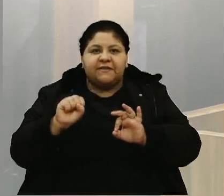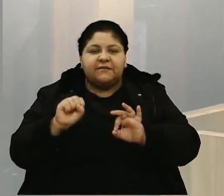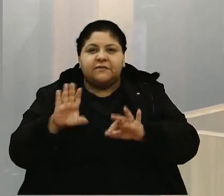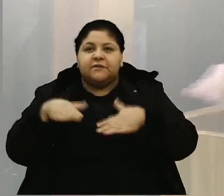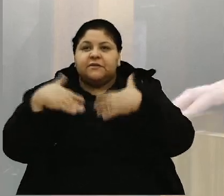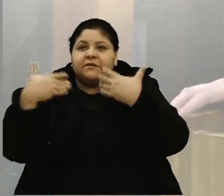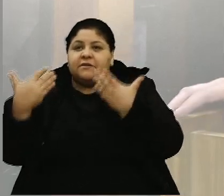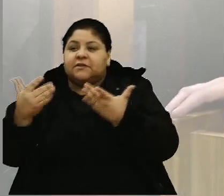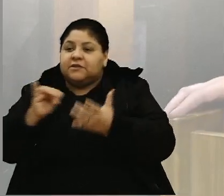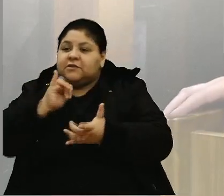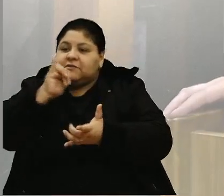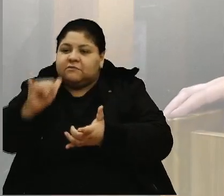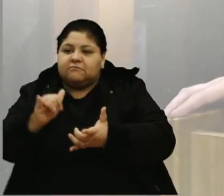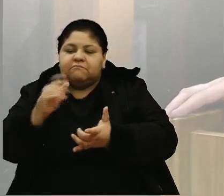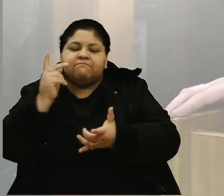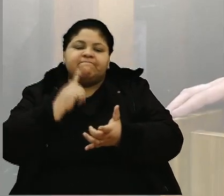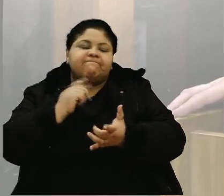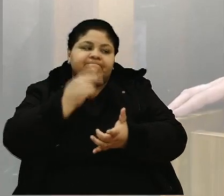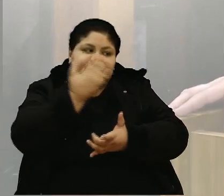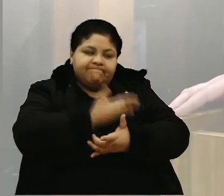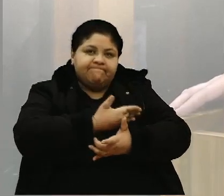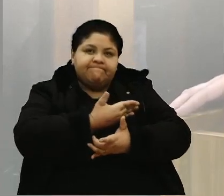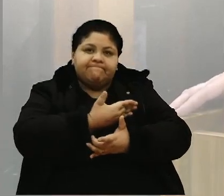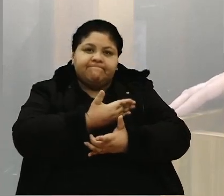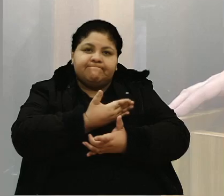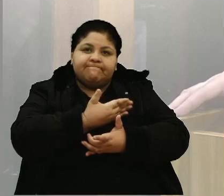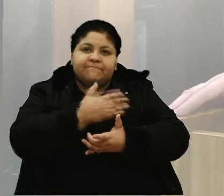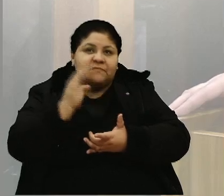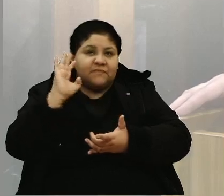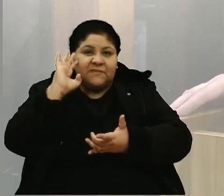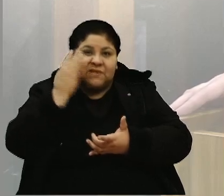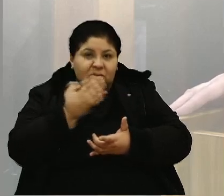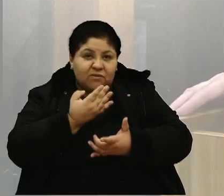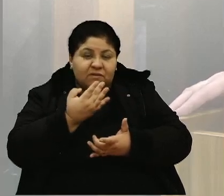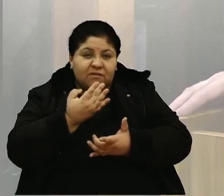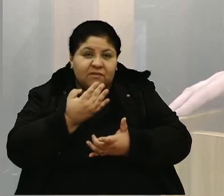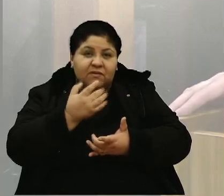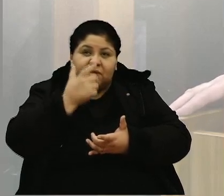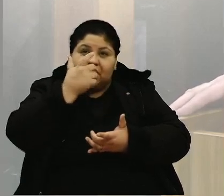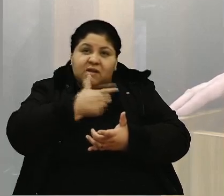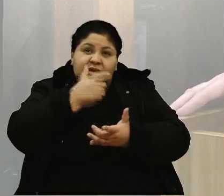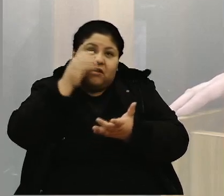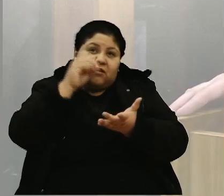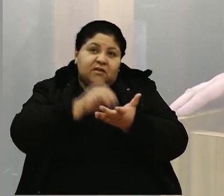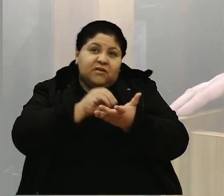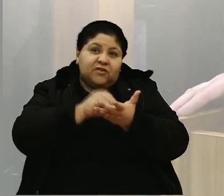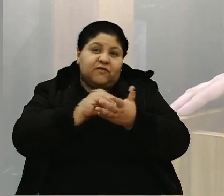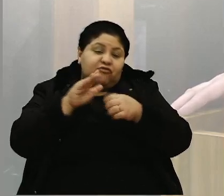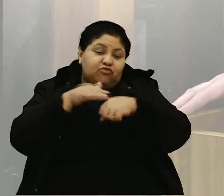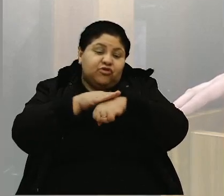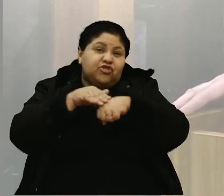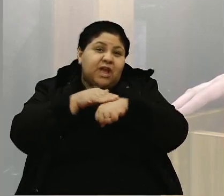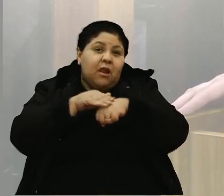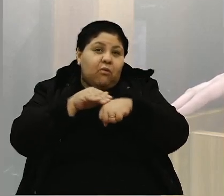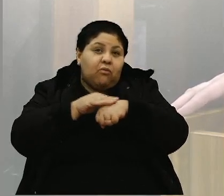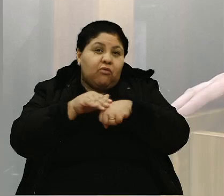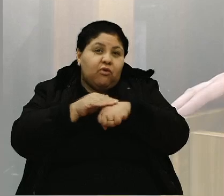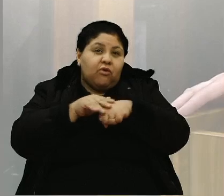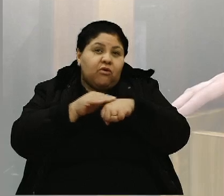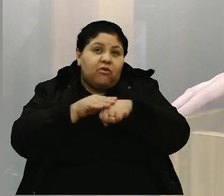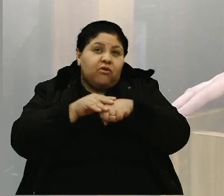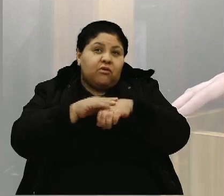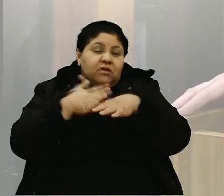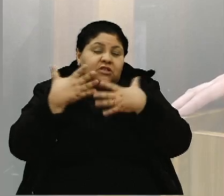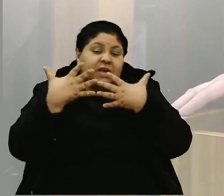quando a gente fala, né, Renato, que às vezes não acontece as coisas, talvez falte um pouquinho de diálogo e de